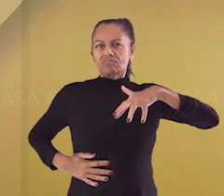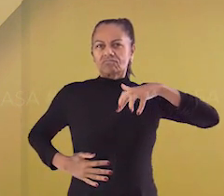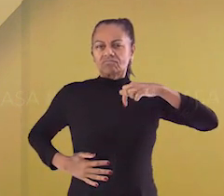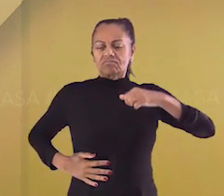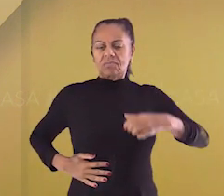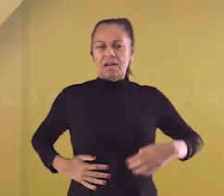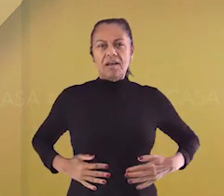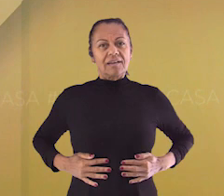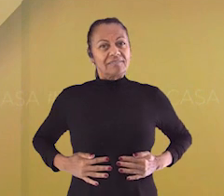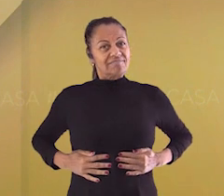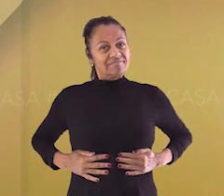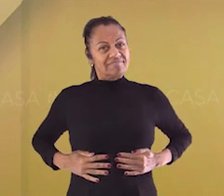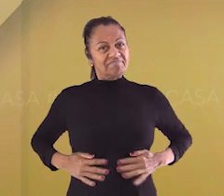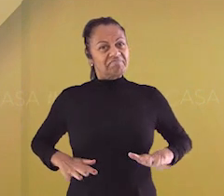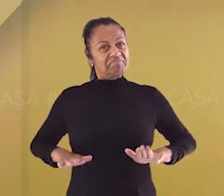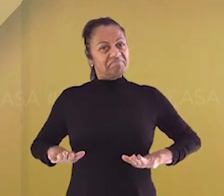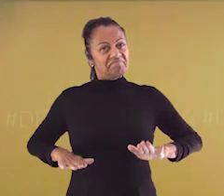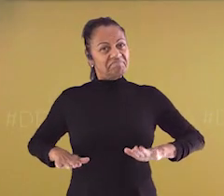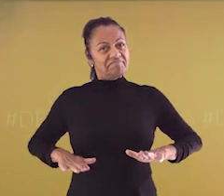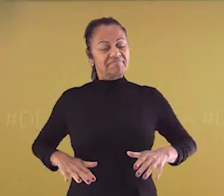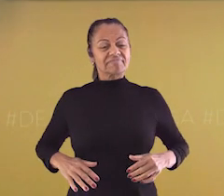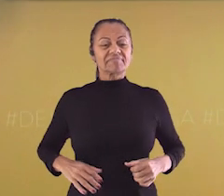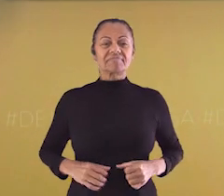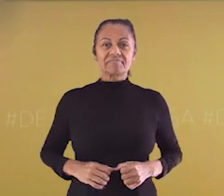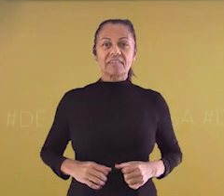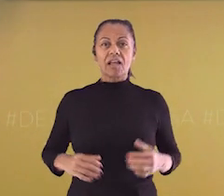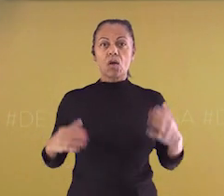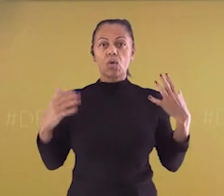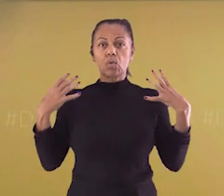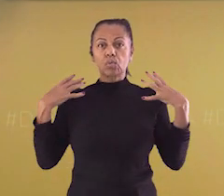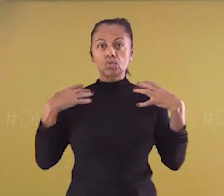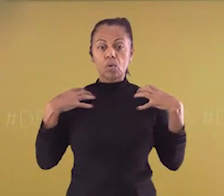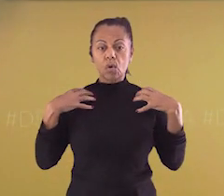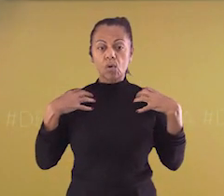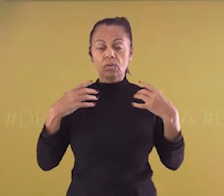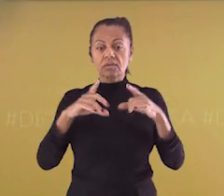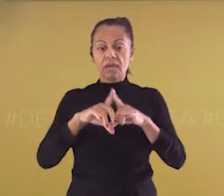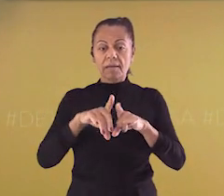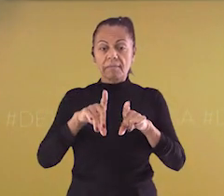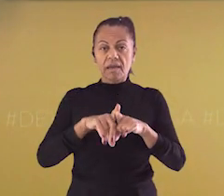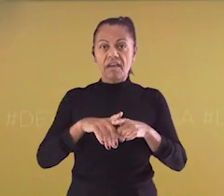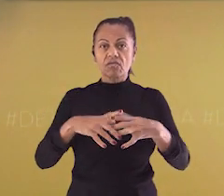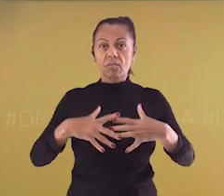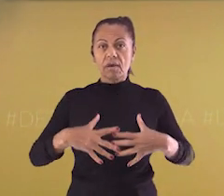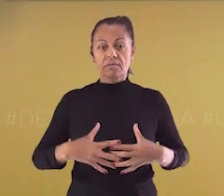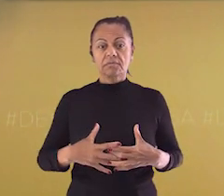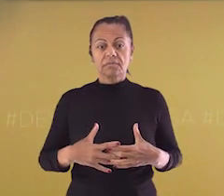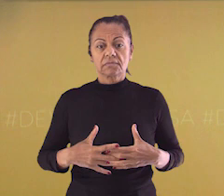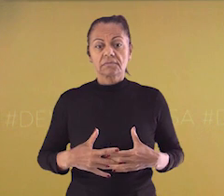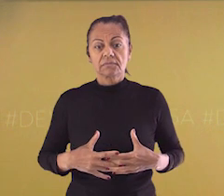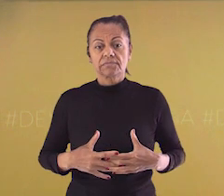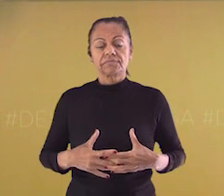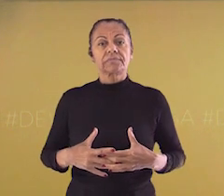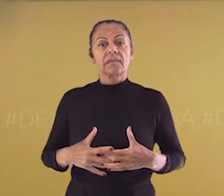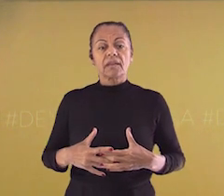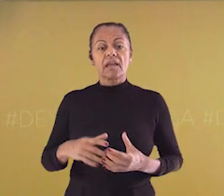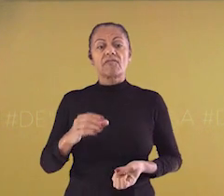Viu como o seu tórax se move? O tronco também é formado pela coluna